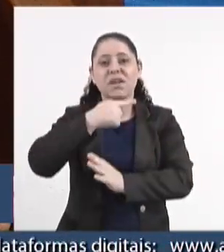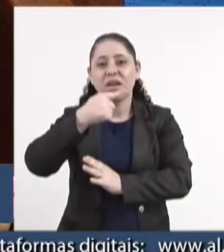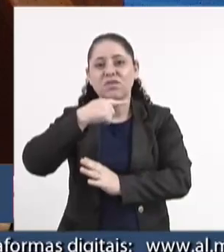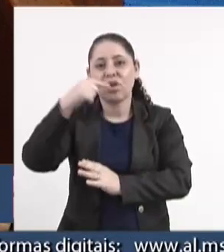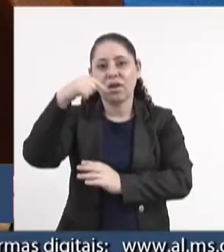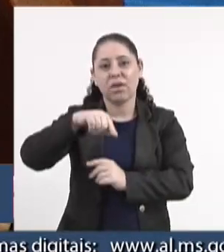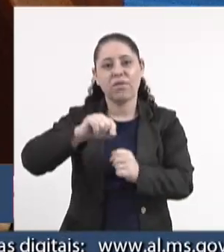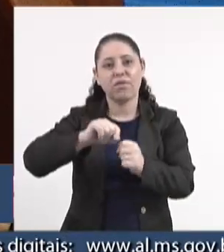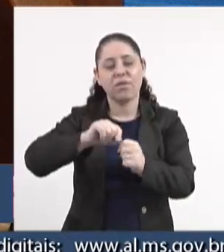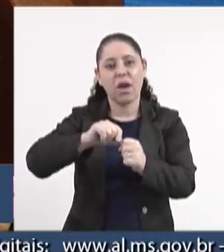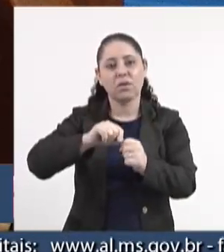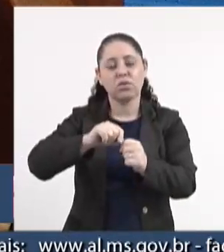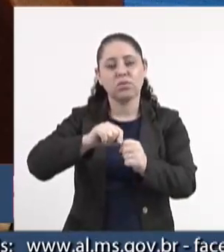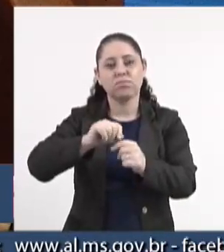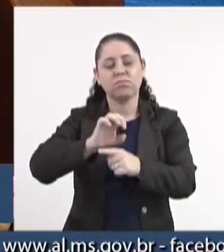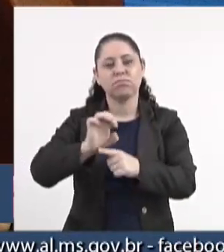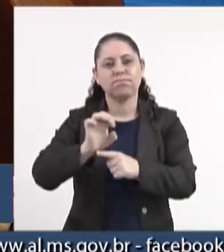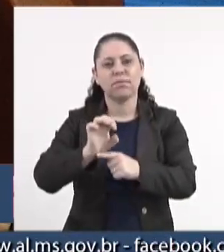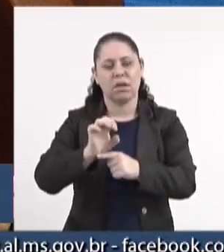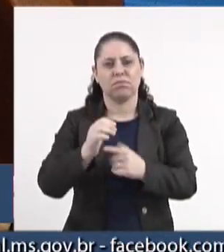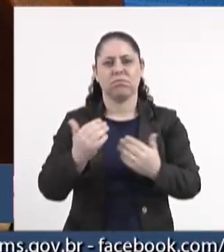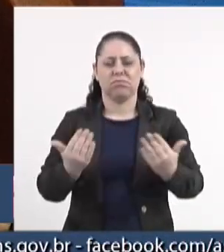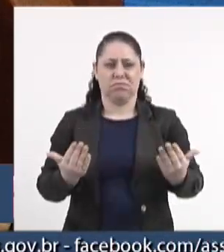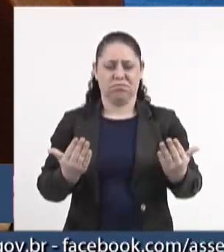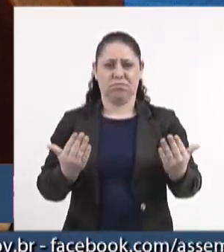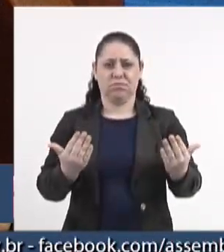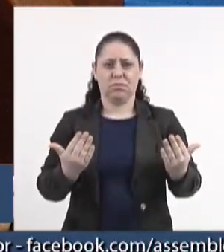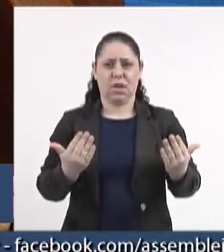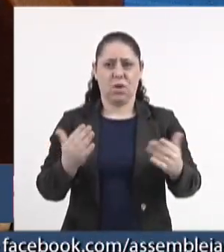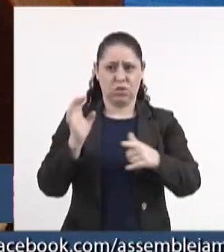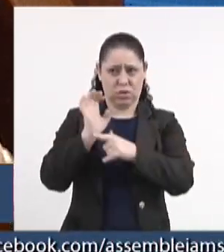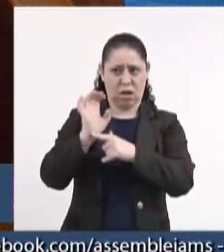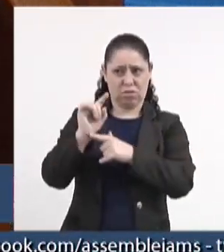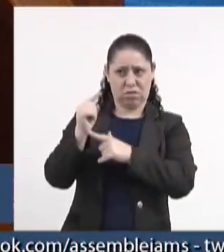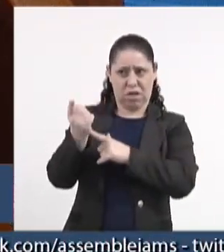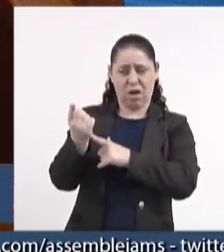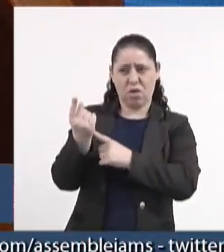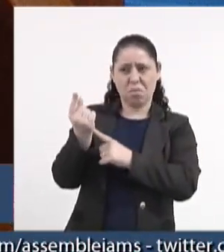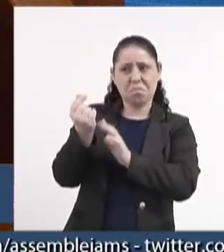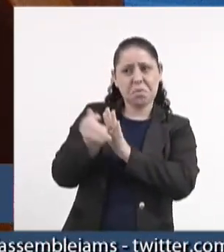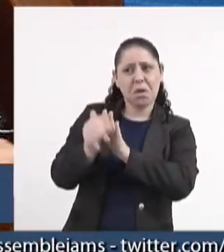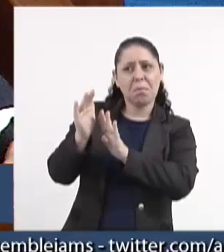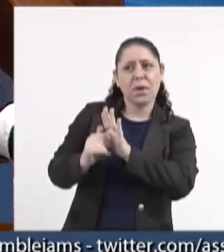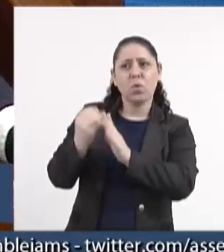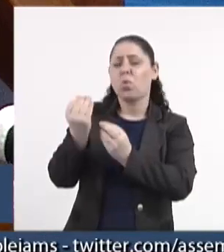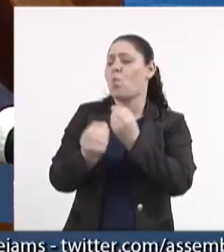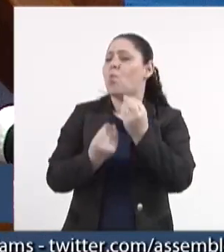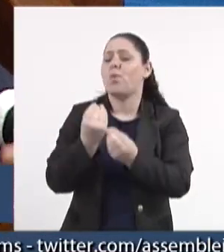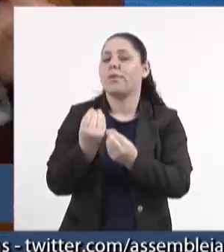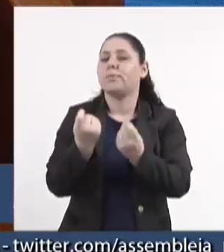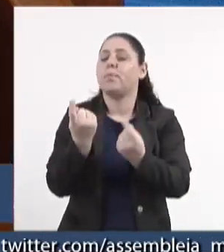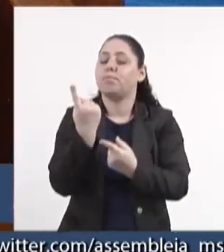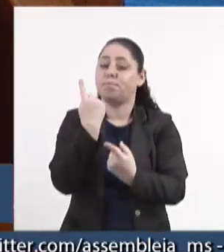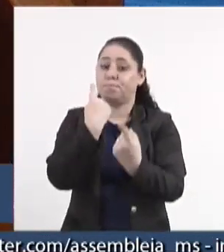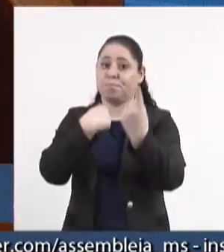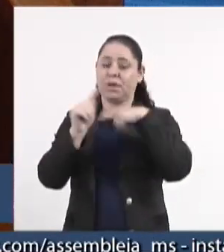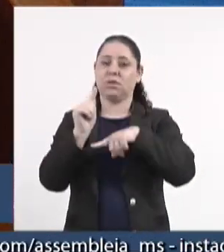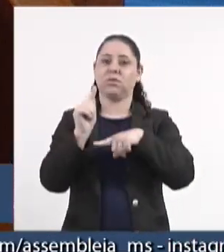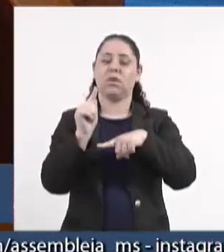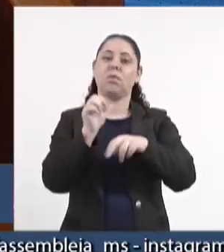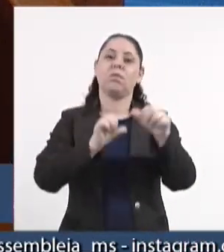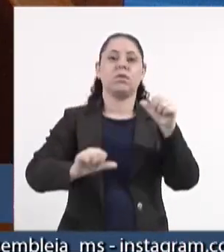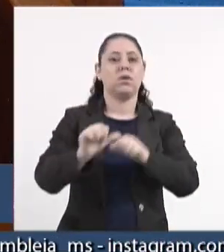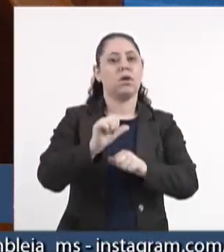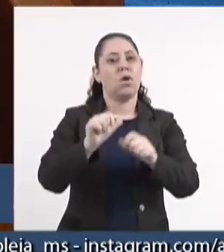produzida no nosso quintal. Nós temos que reverter essa situação, onde